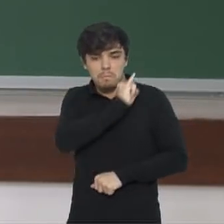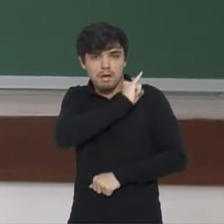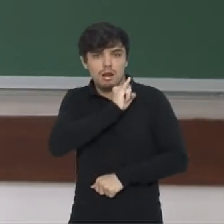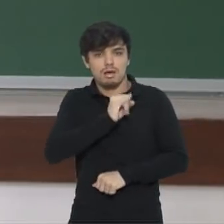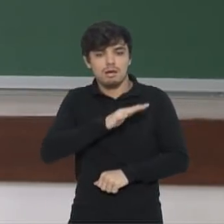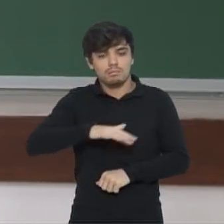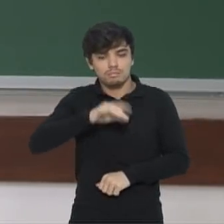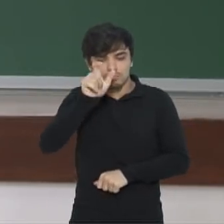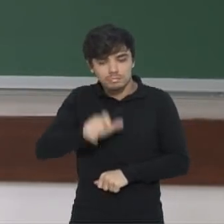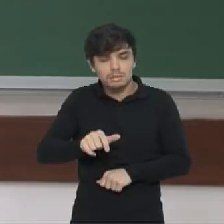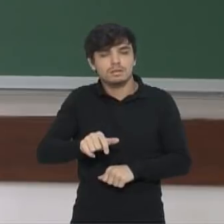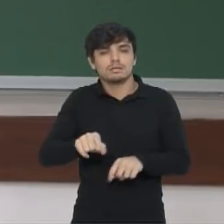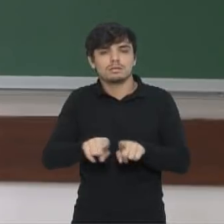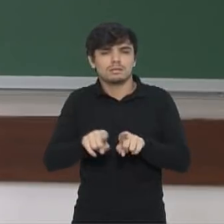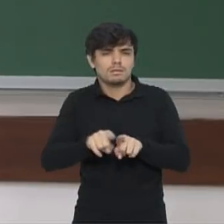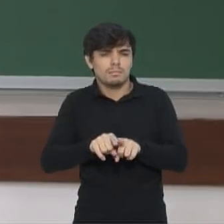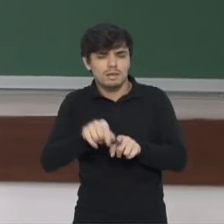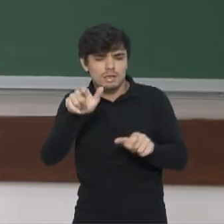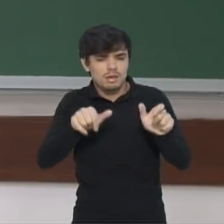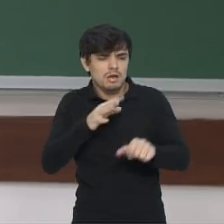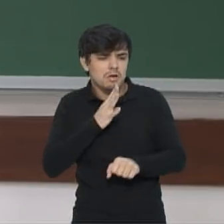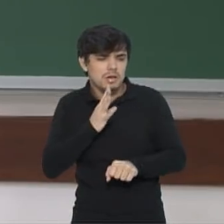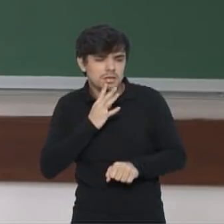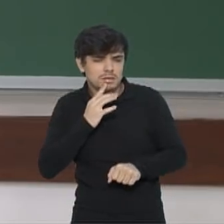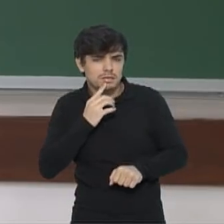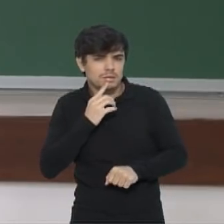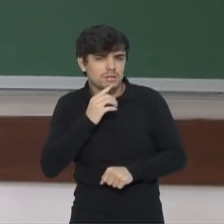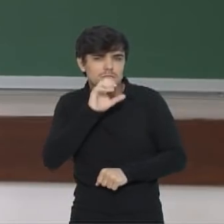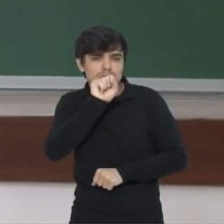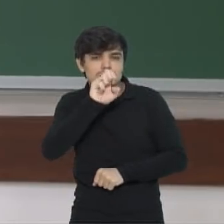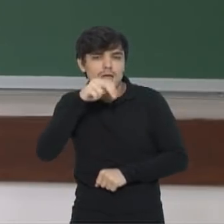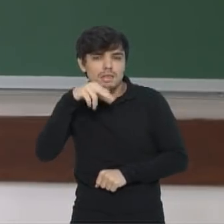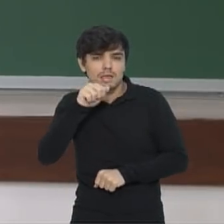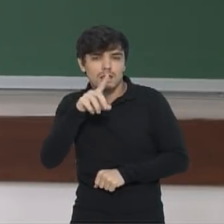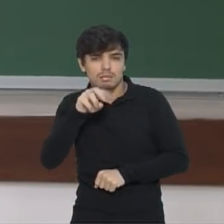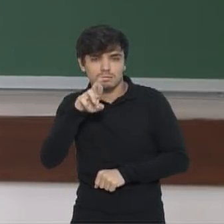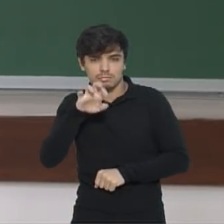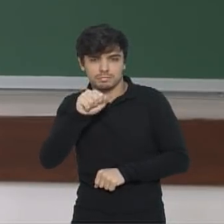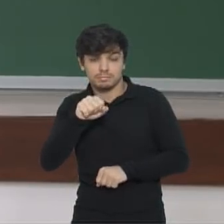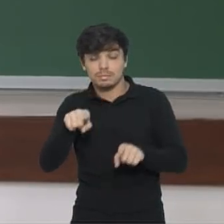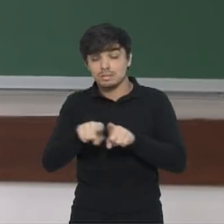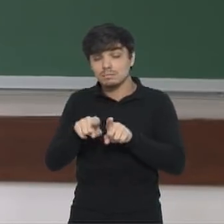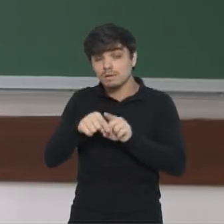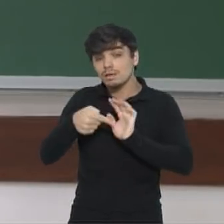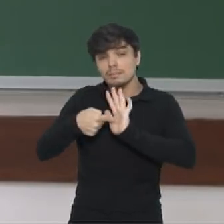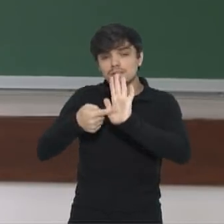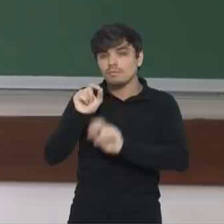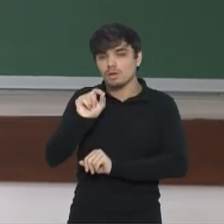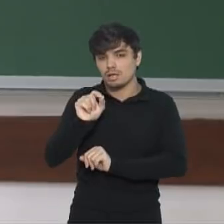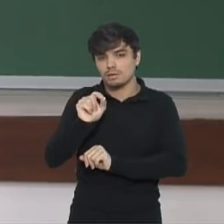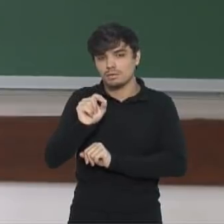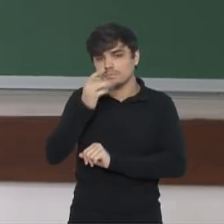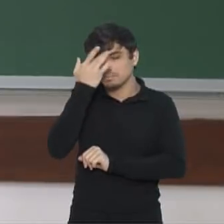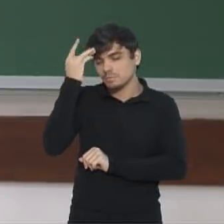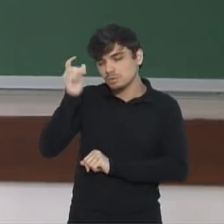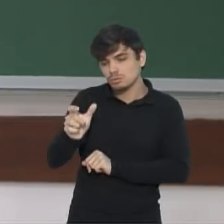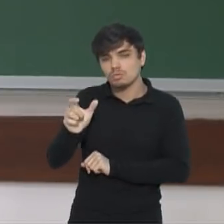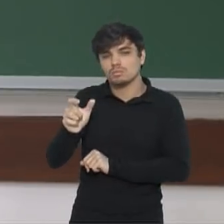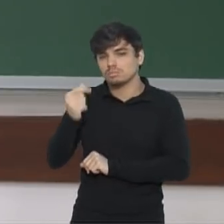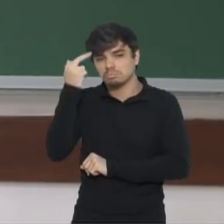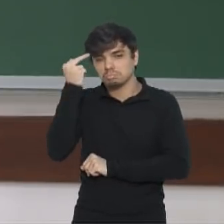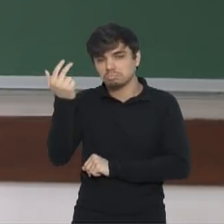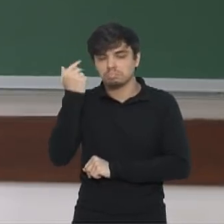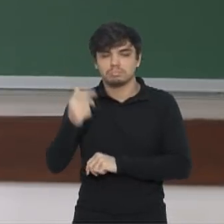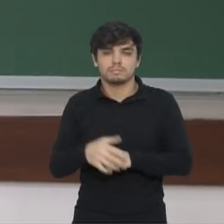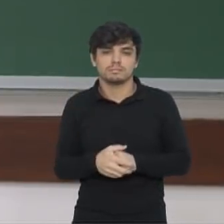políticos muito conhecidos, senadores, mas também as esculturas representavam pessoas comuns. E também a